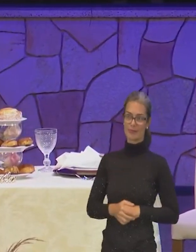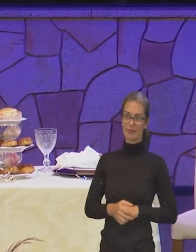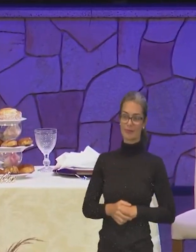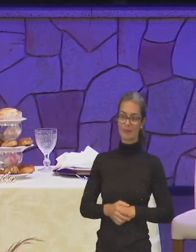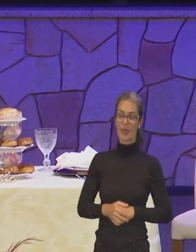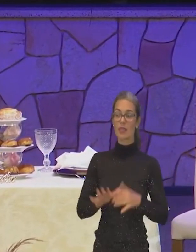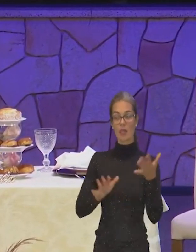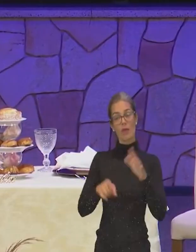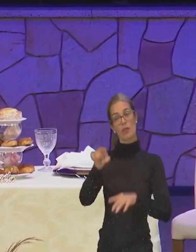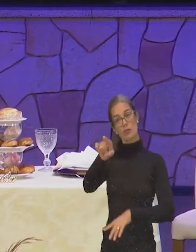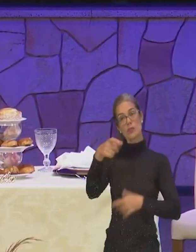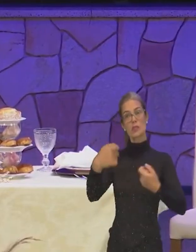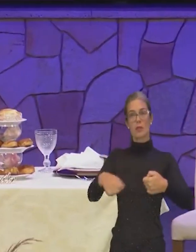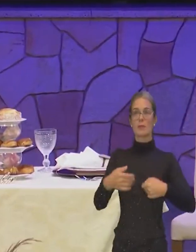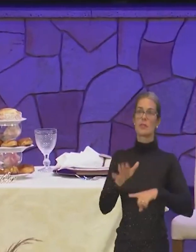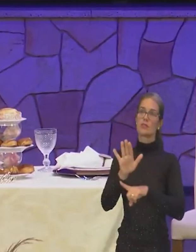pessoas